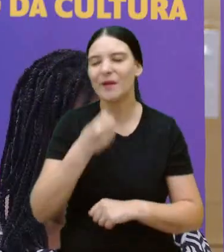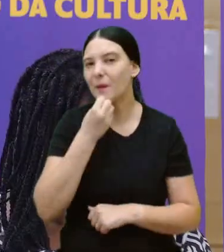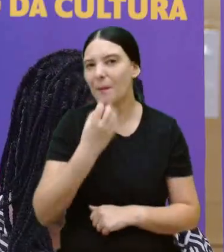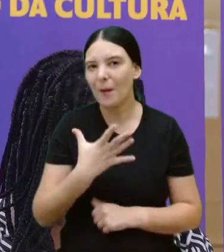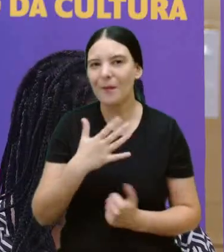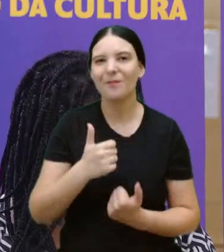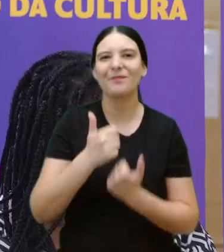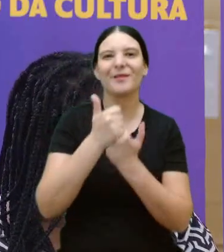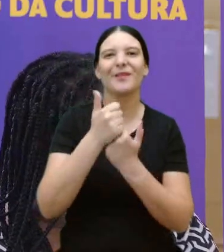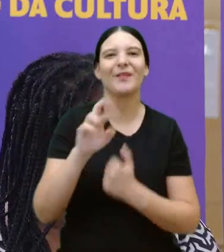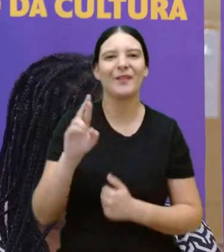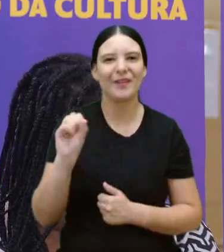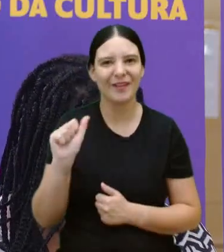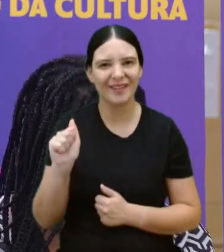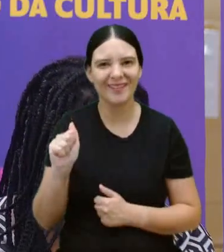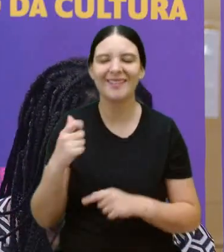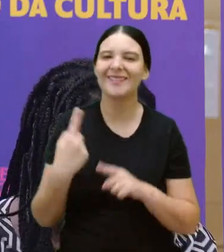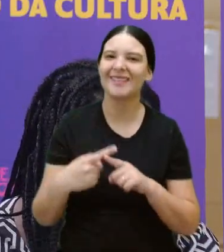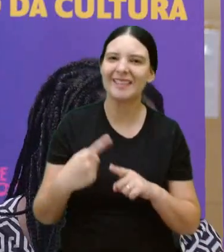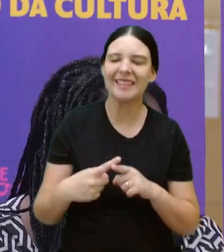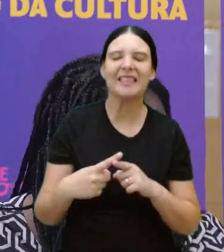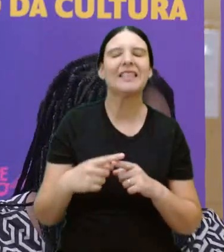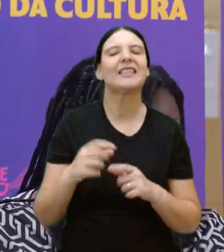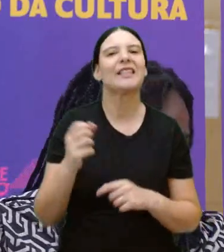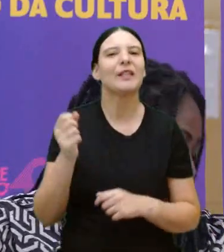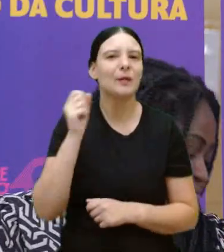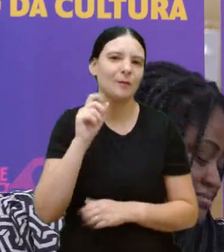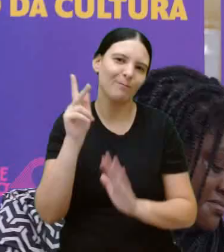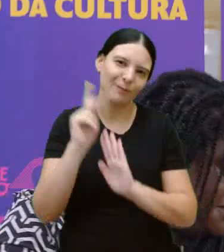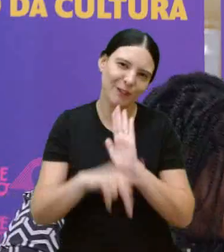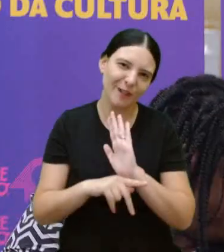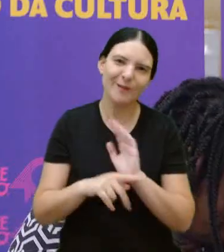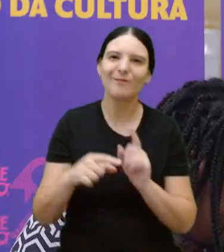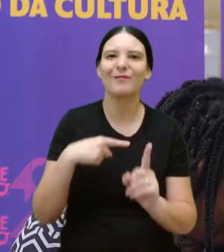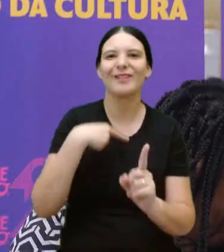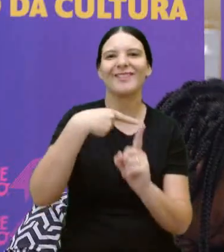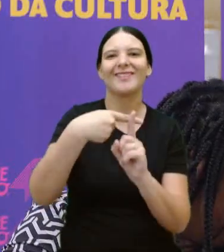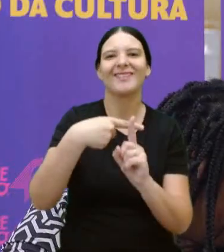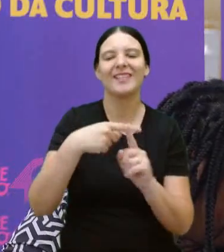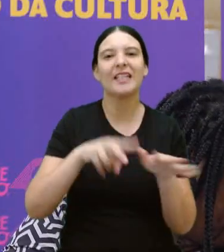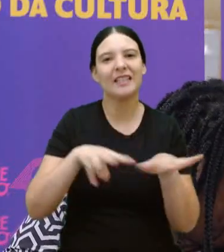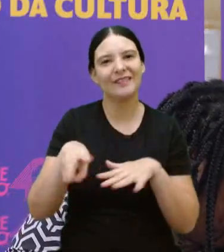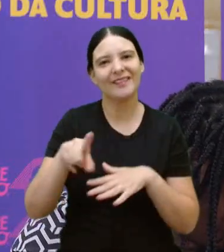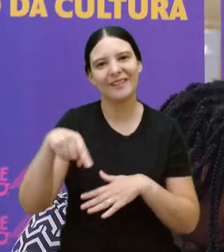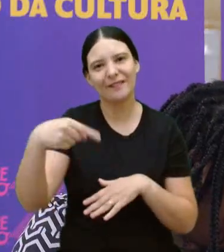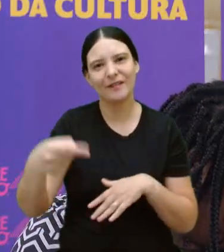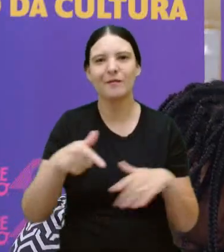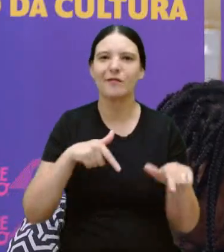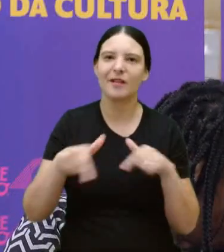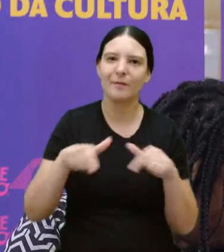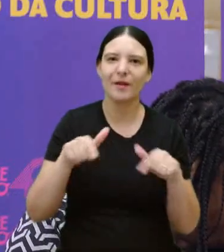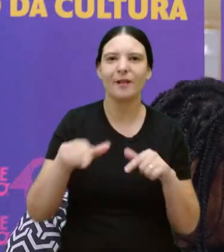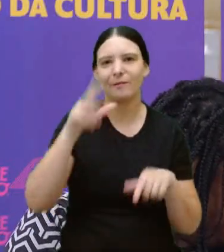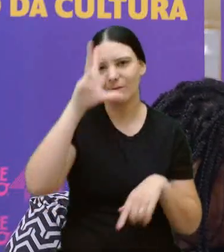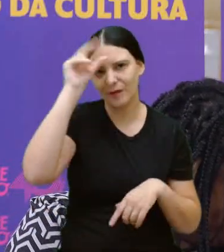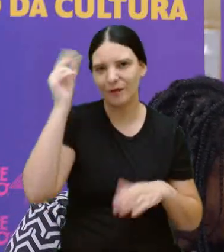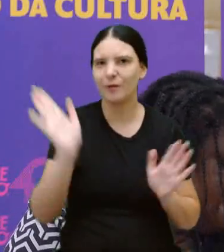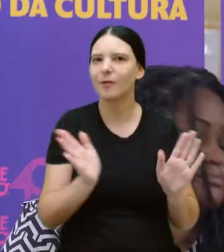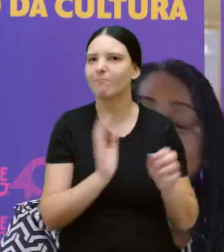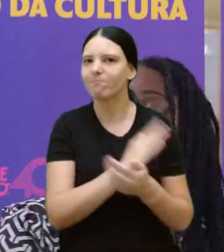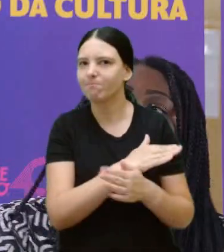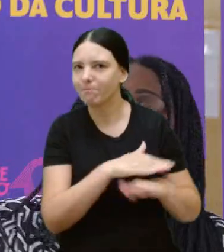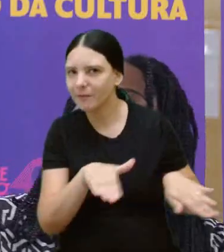projeto andando de forma tão positiva. Semana que vem, estou fechando, como eu disse, o meu trabalho à frente da prefeitura. Penso que a gente conseguiu fazer um